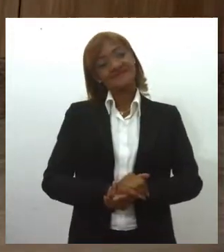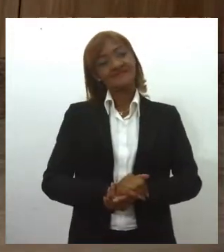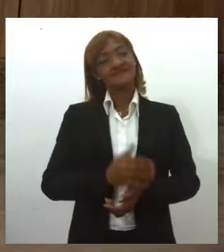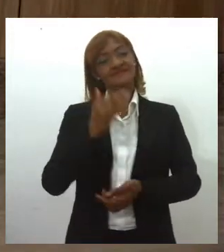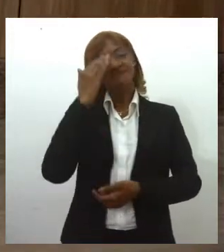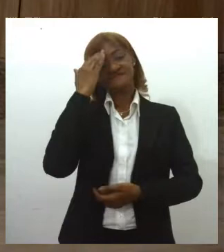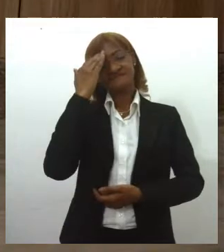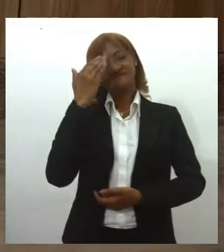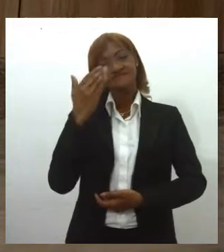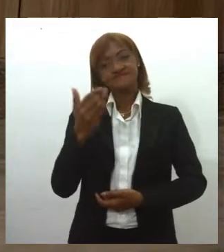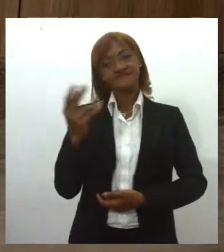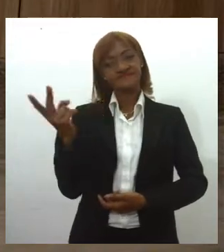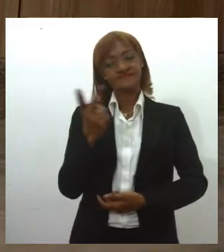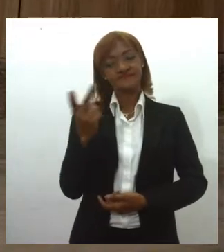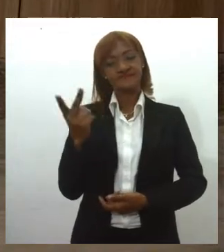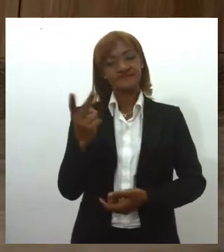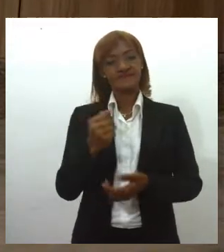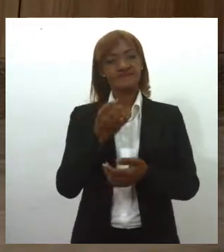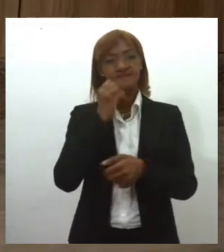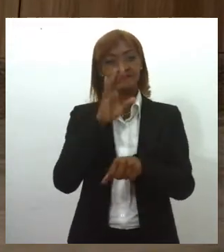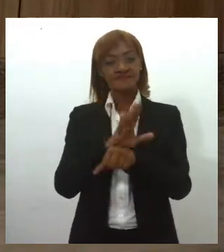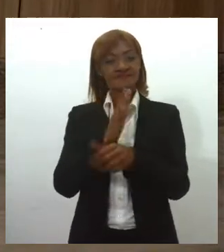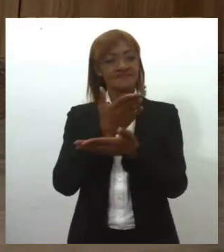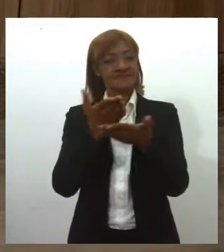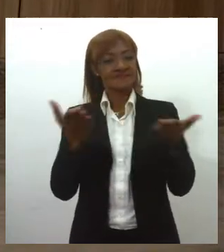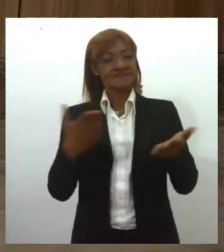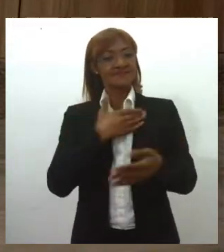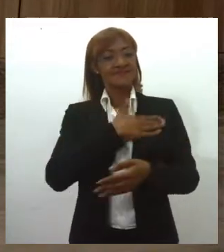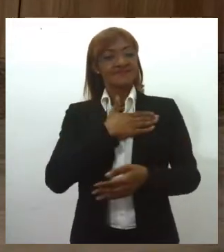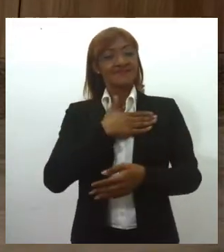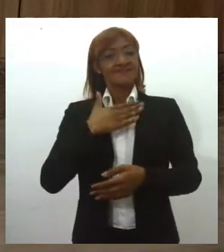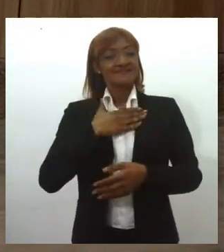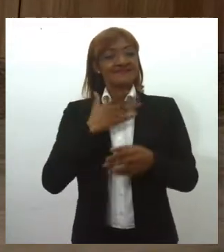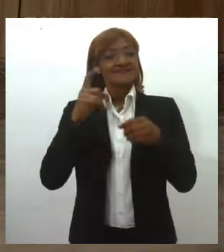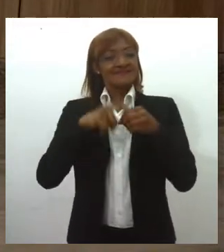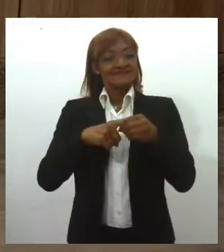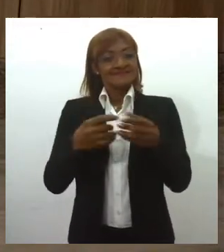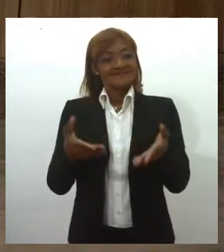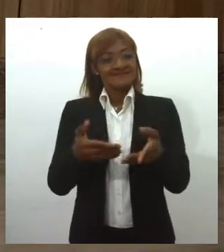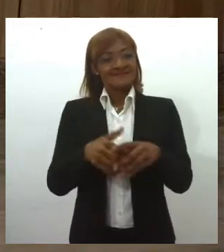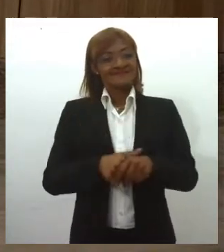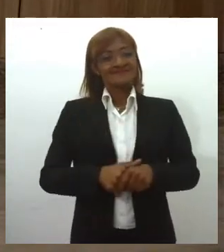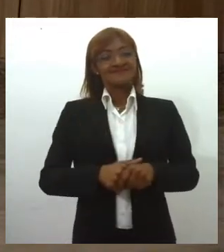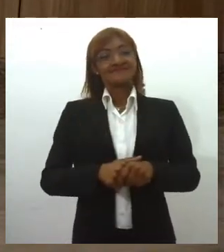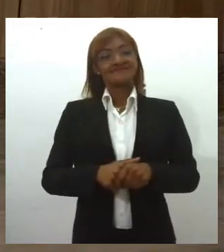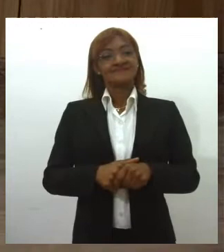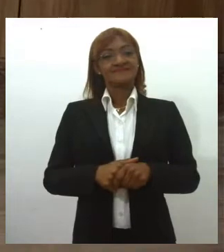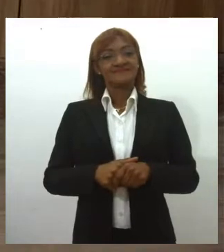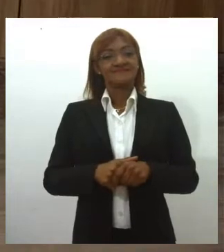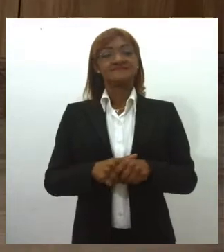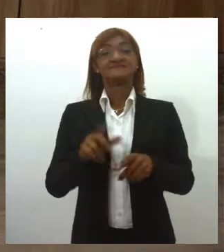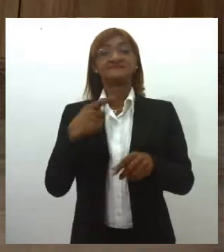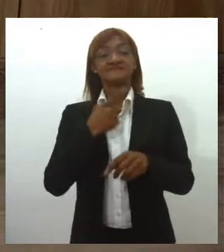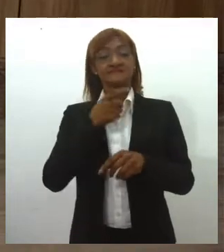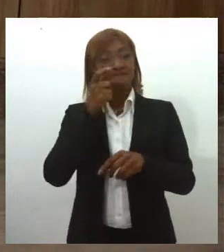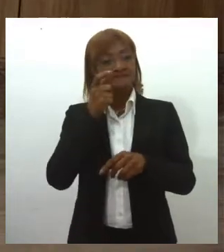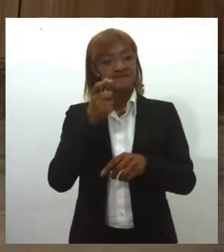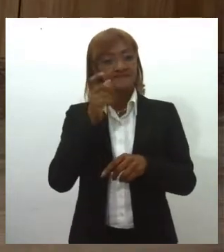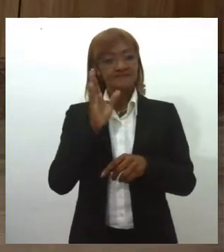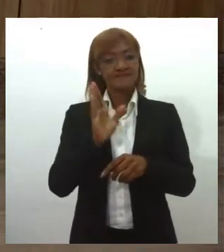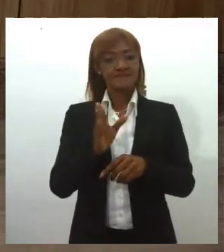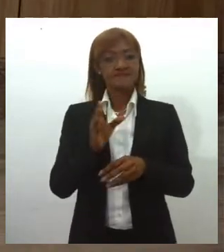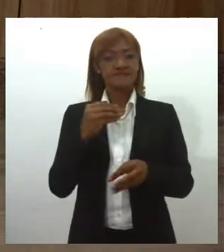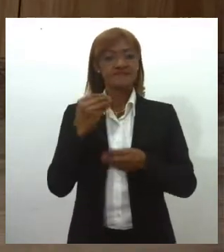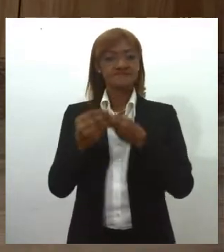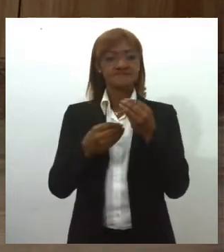Obrigado, Sara, Kátia, boa tarde, o prazer é todo meu de voltar aqui. Doutor, nós acompanhamos aí a reportagem e